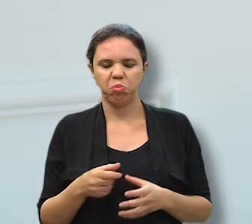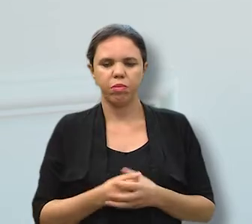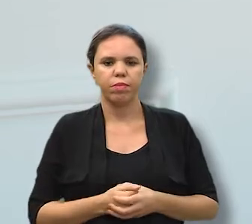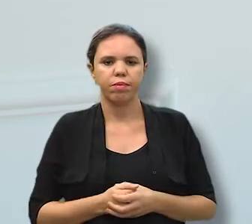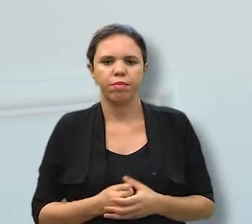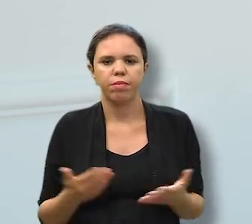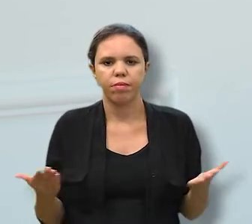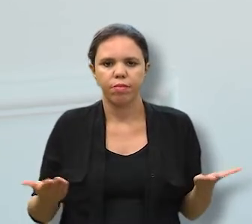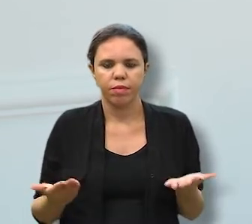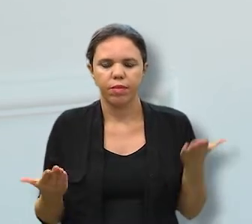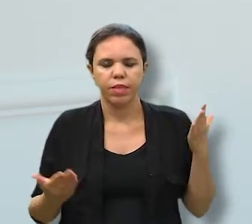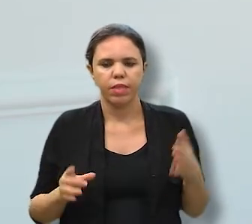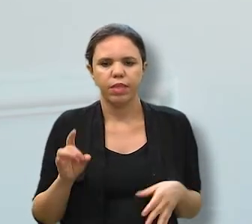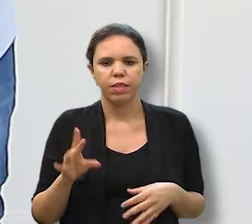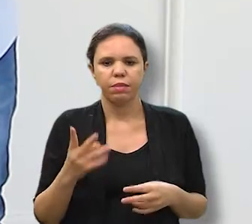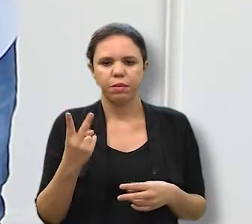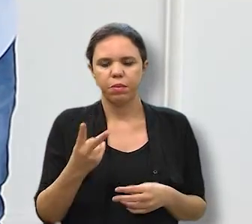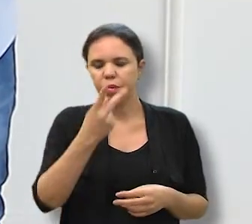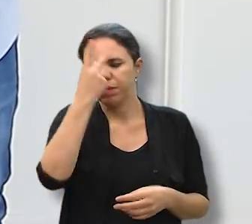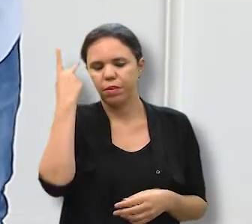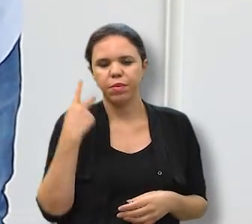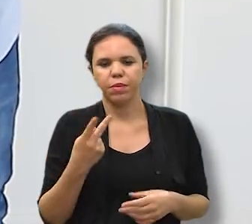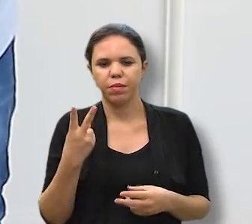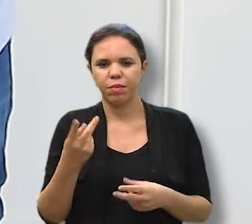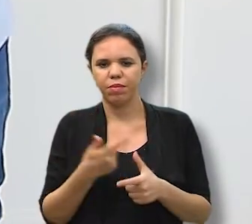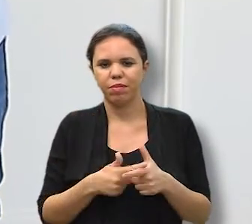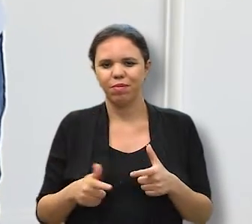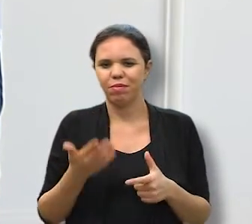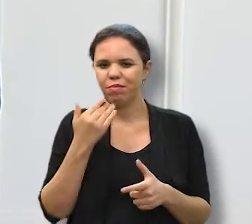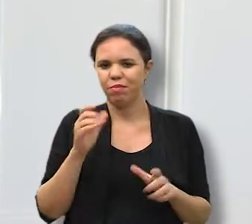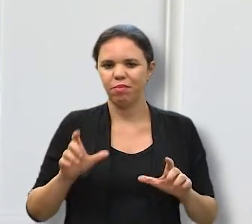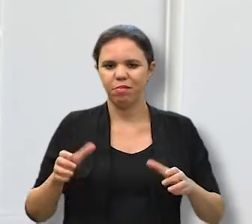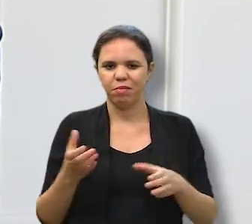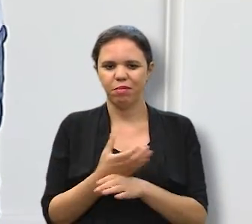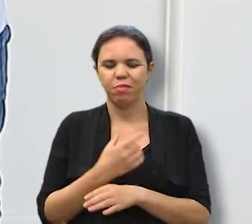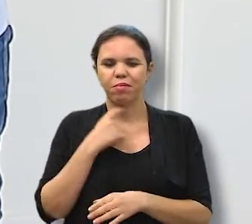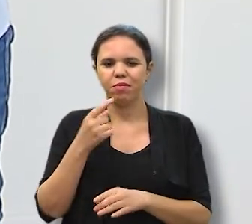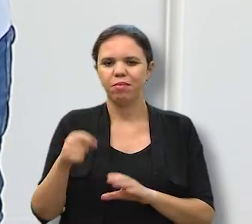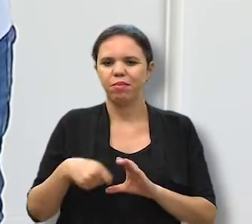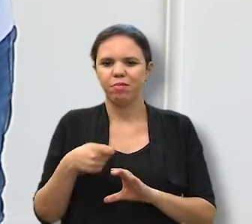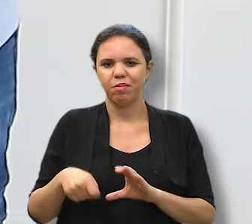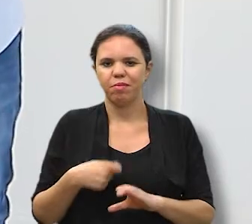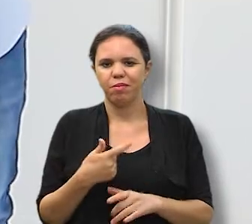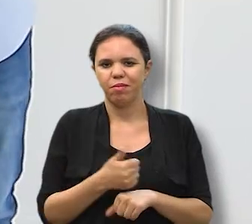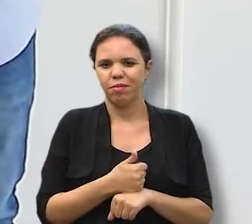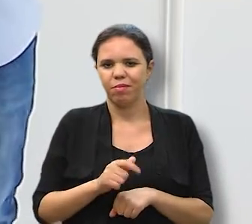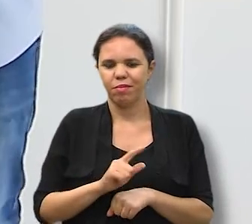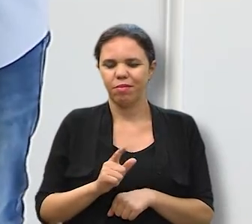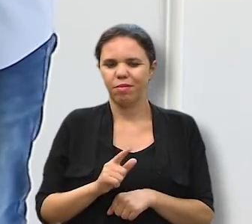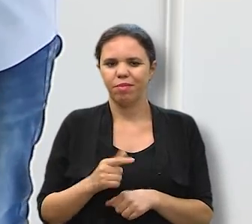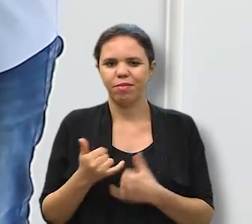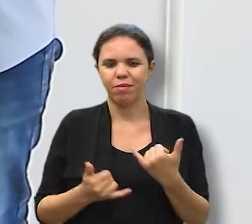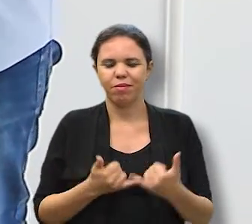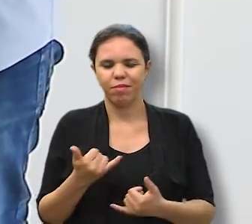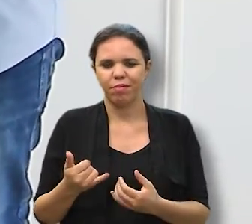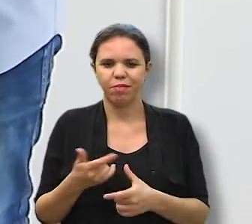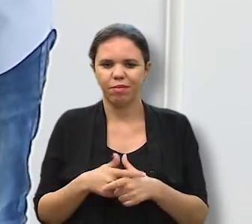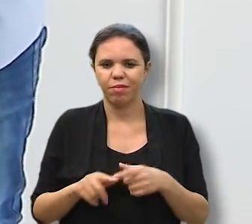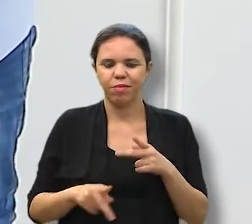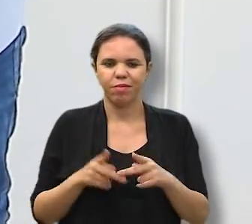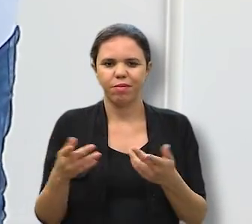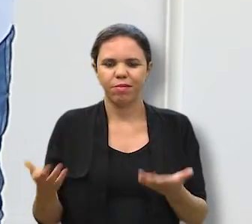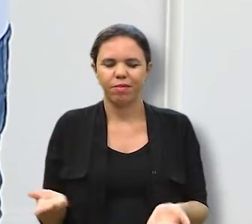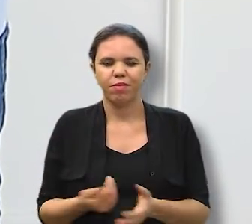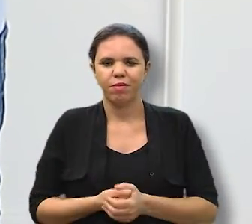Então hoje ele vai servir só 2 e eu vou ficar com as 2 partes. Não tem para a equipe, tá bom? Tô brincando, vou dividir com a